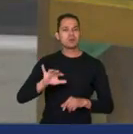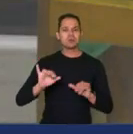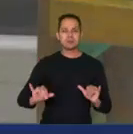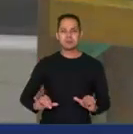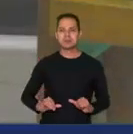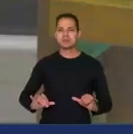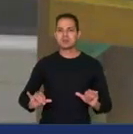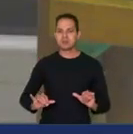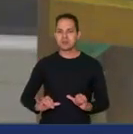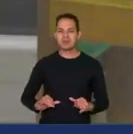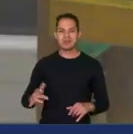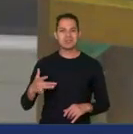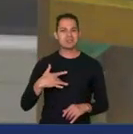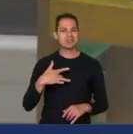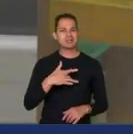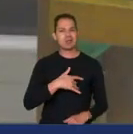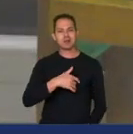saúde precária